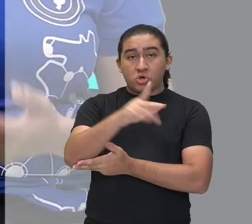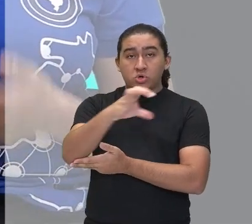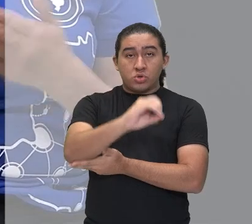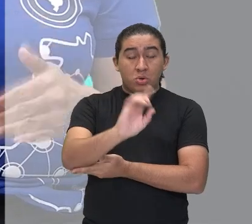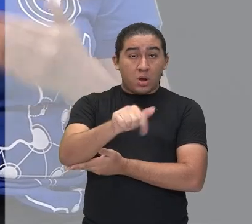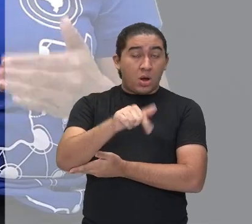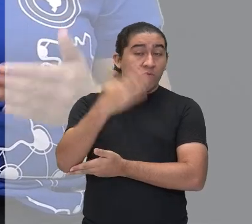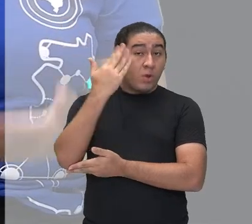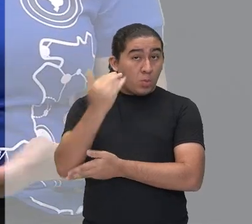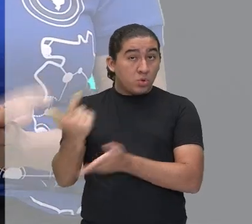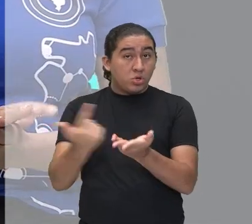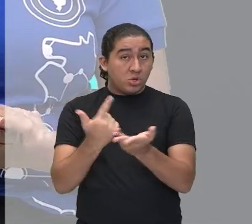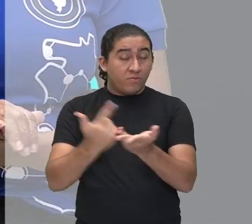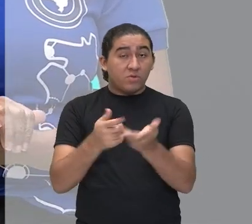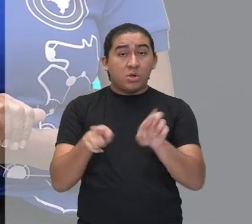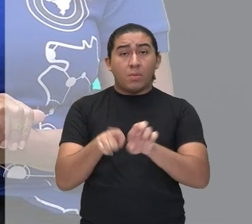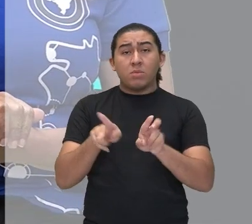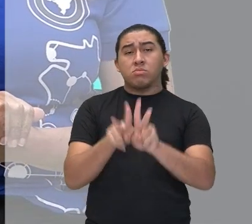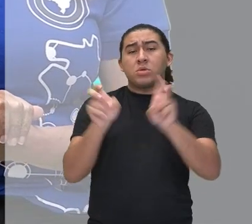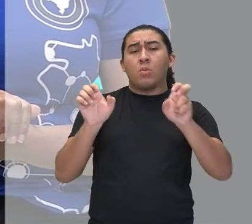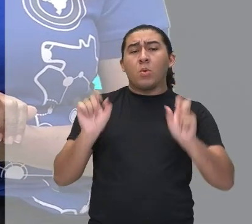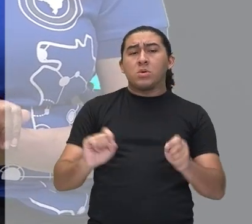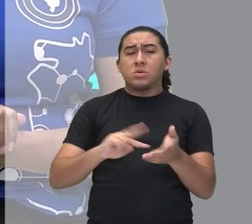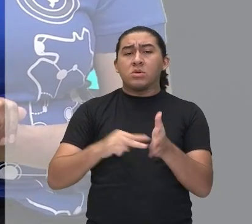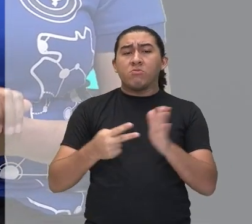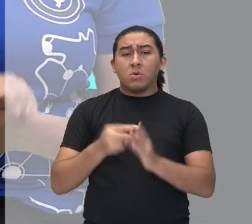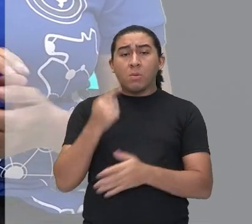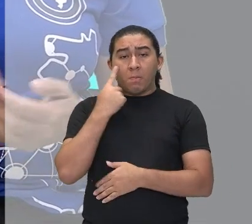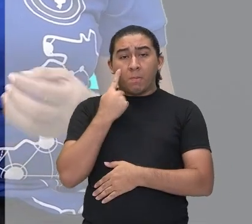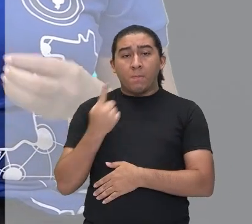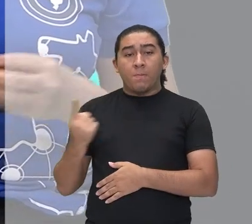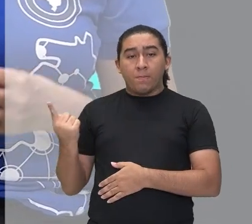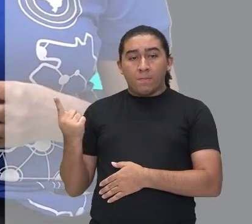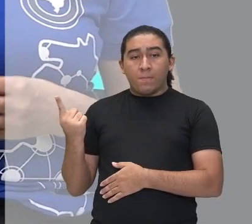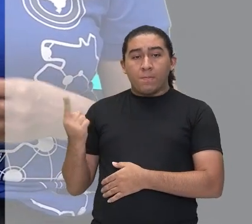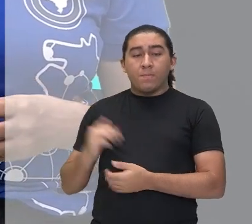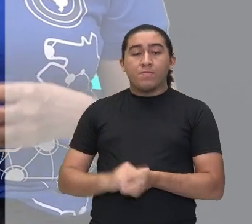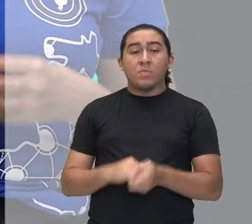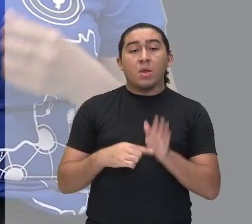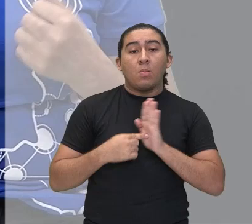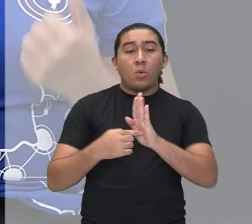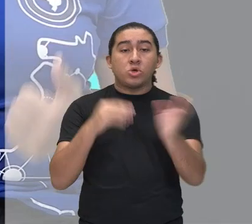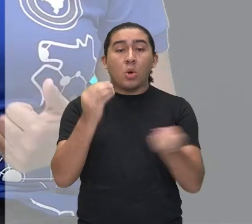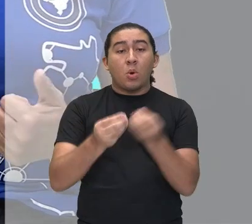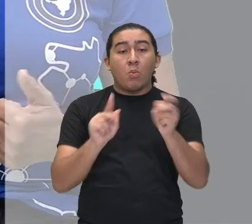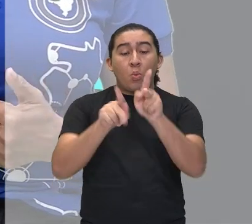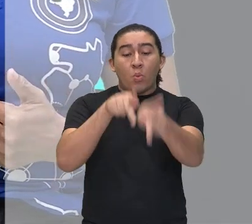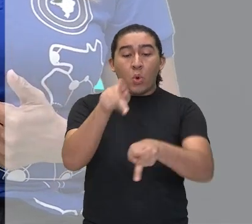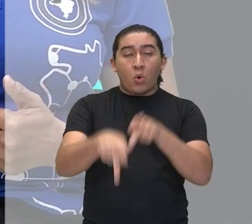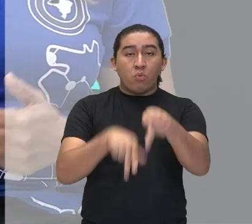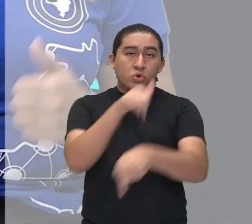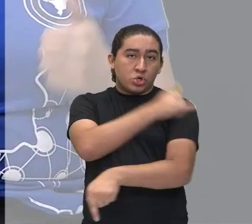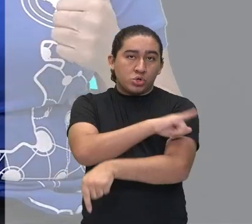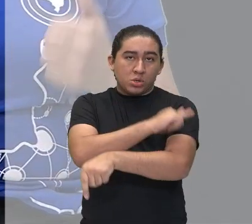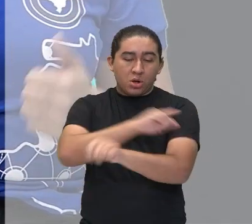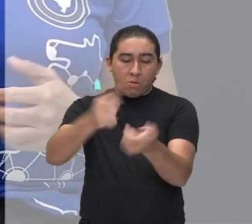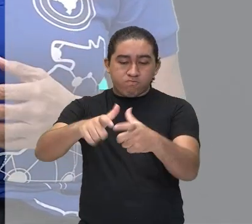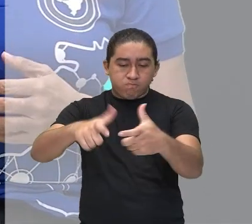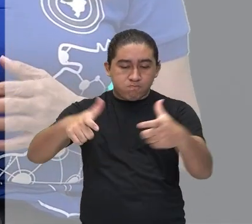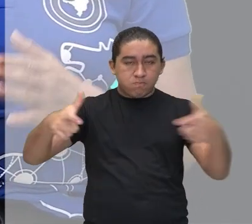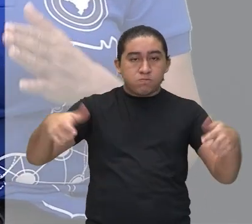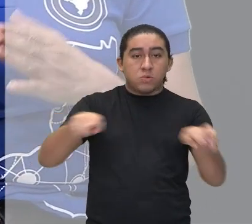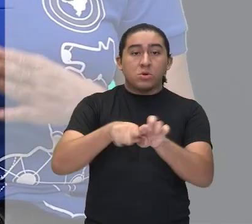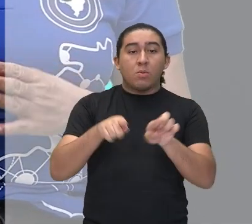conhecida. A gente vai ver o que trata esse cortiço. Retrata o aumento populacional no Rio de Janeiro e